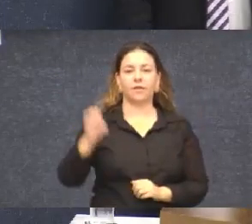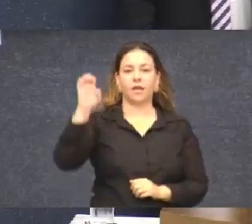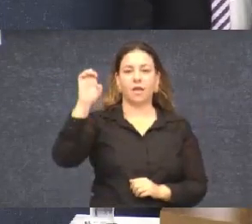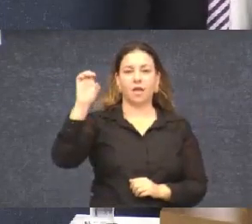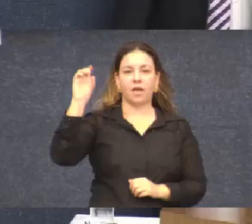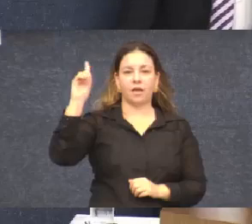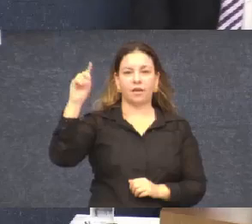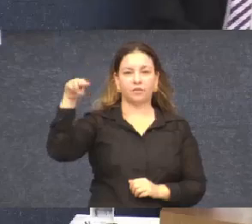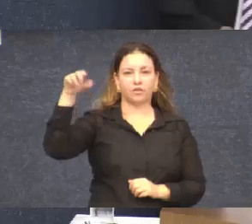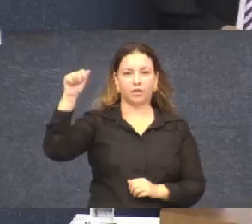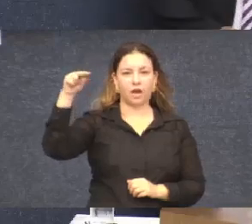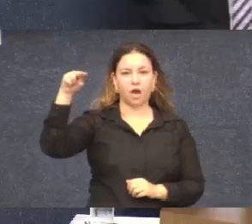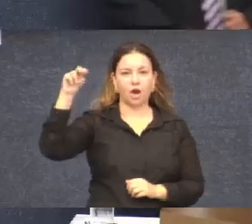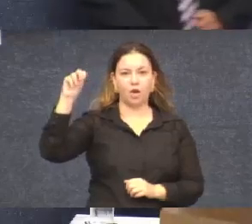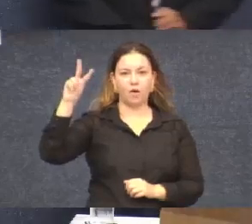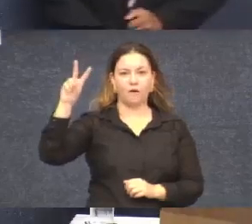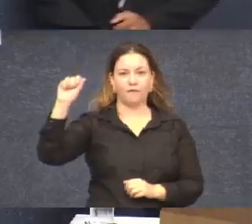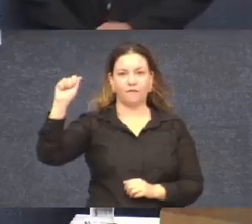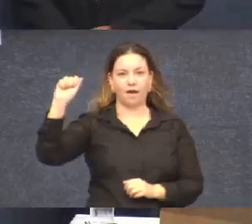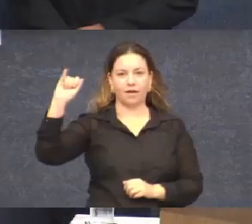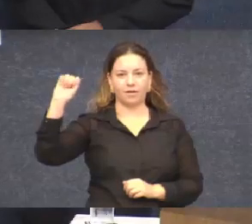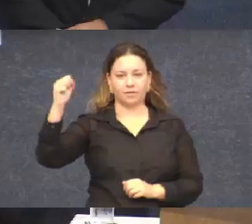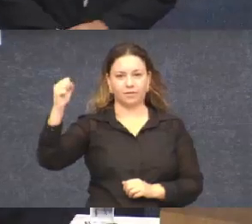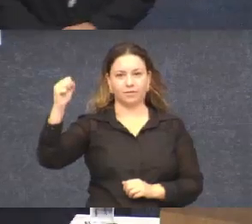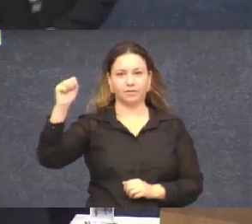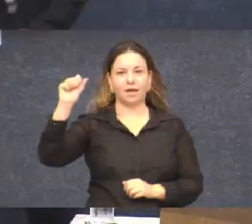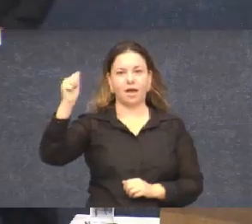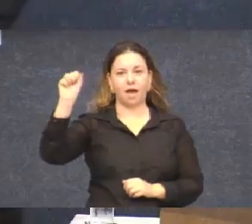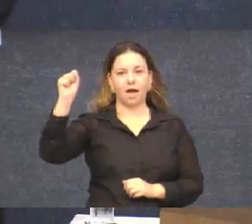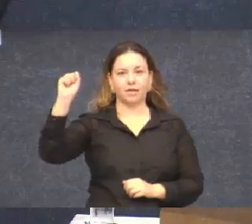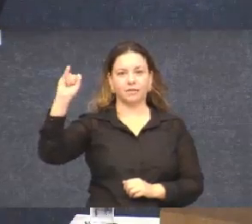Edna Novaes Vieira de Ana.